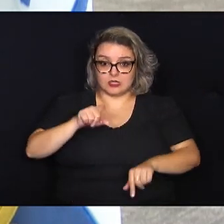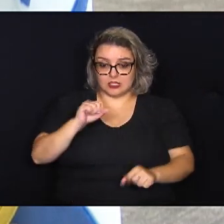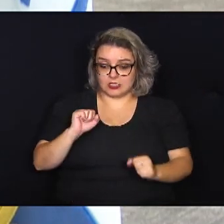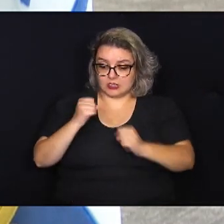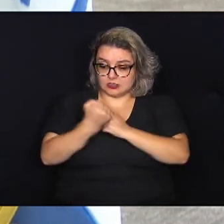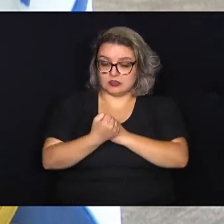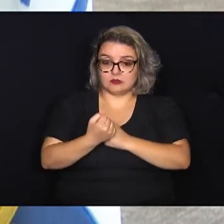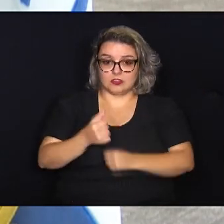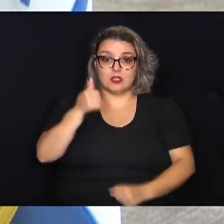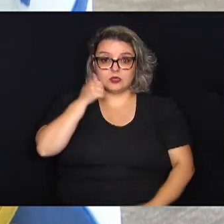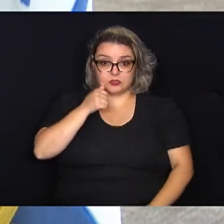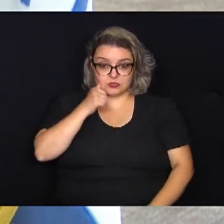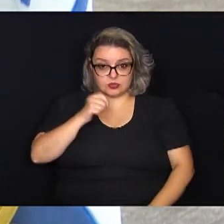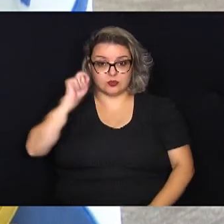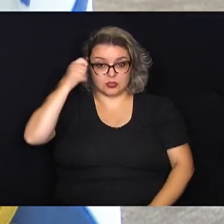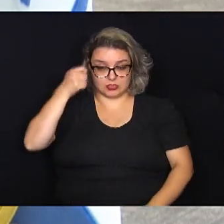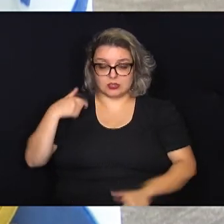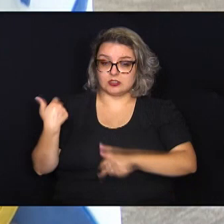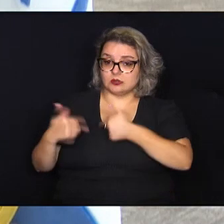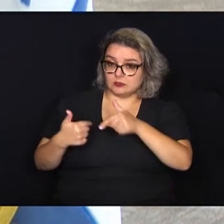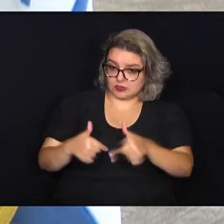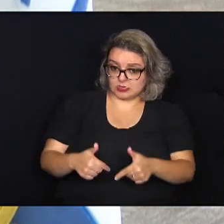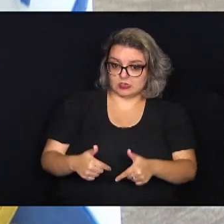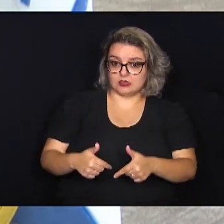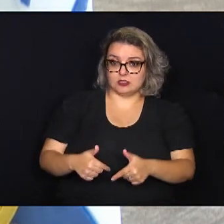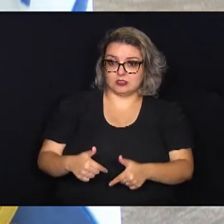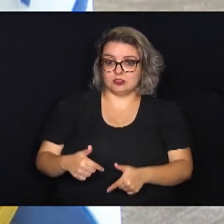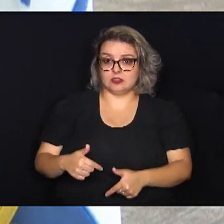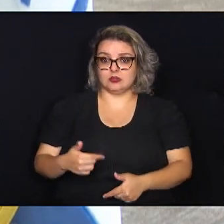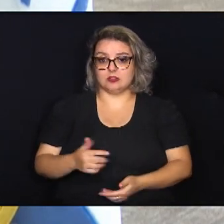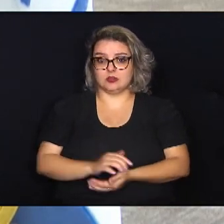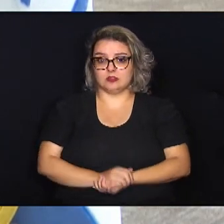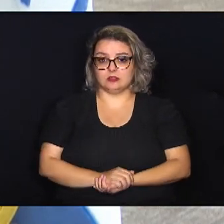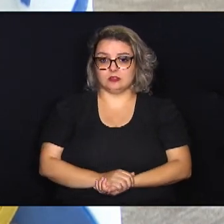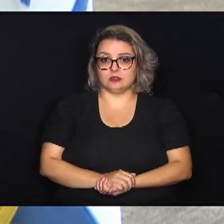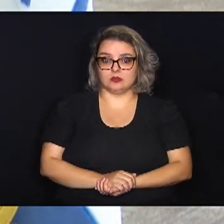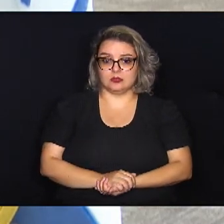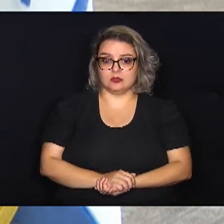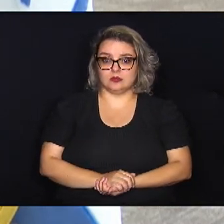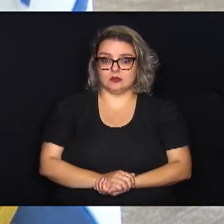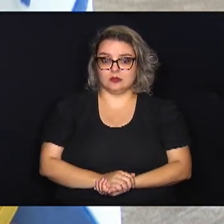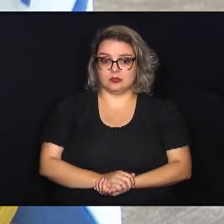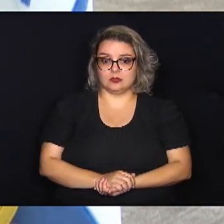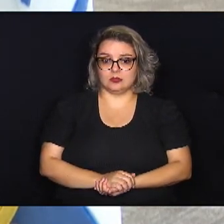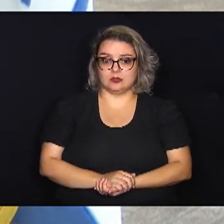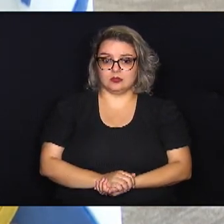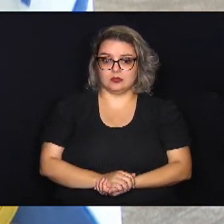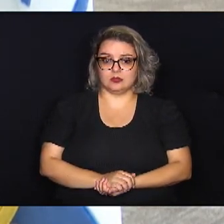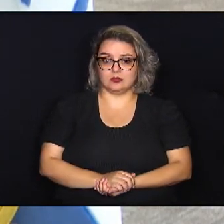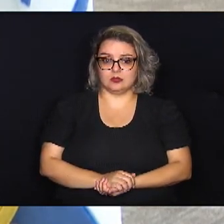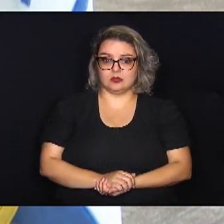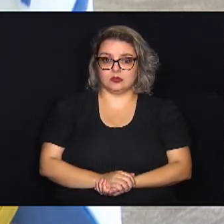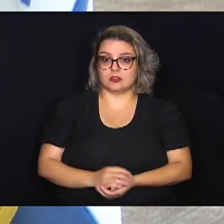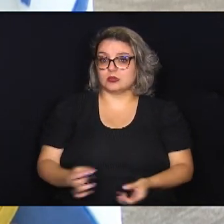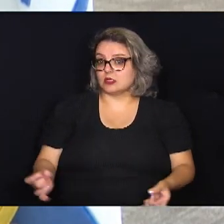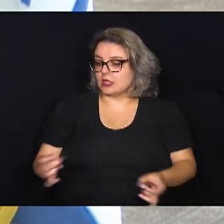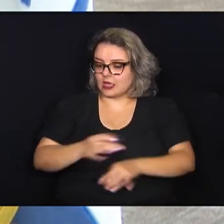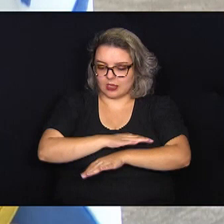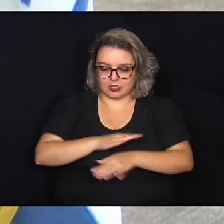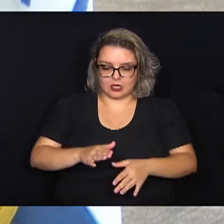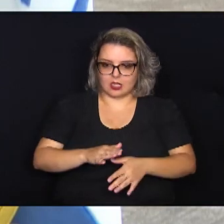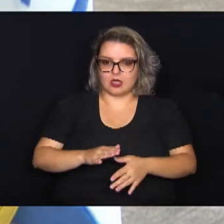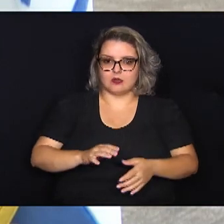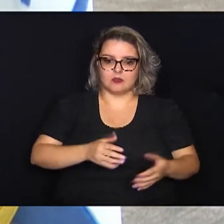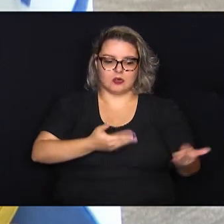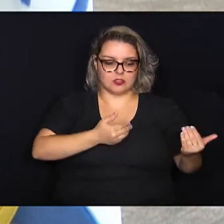mulheres negras trabalhadoras, que a gente impeça o genocídio da juventude negra, que hoje,